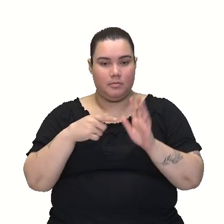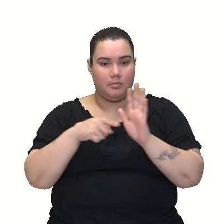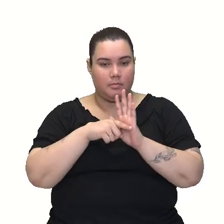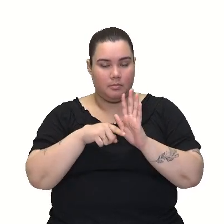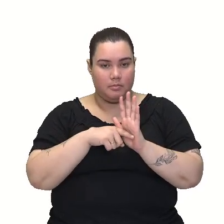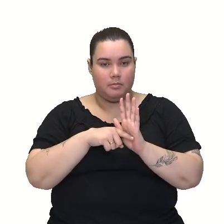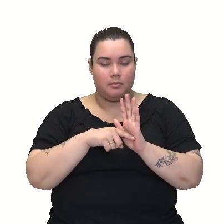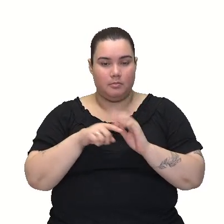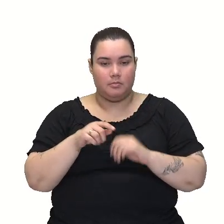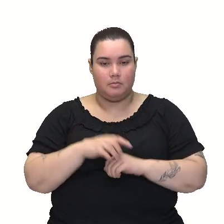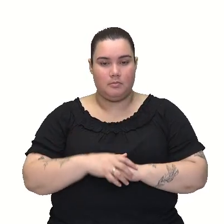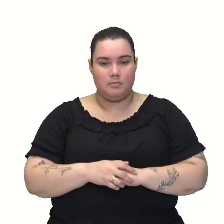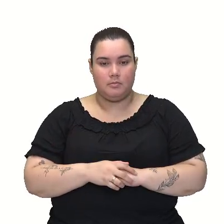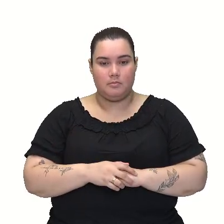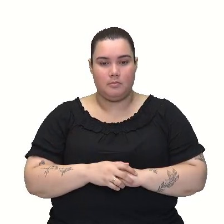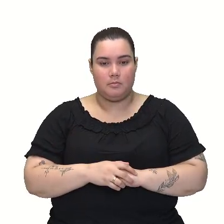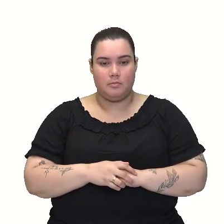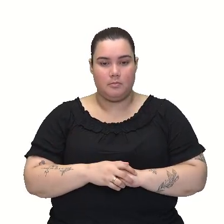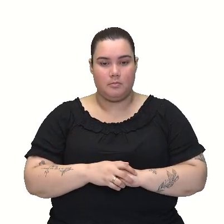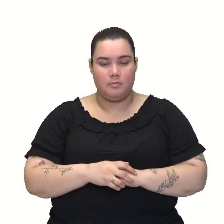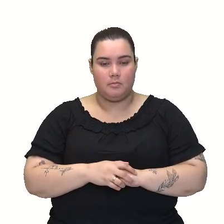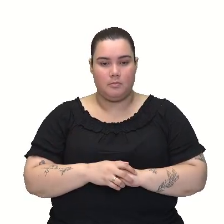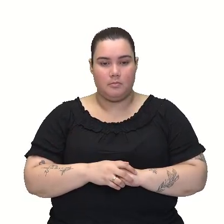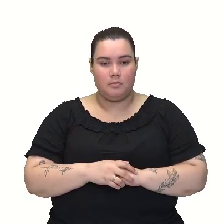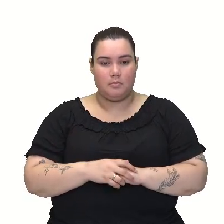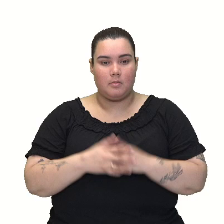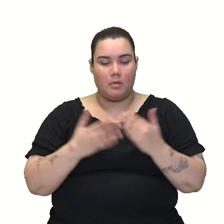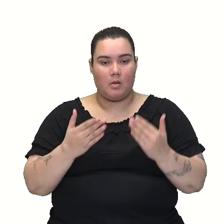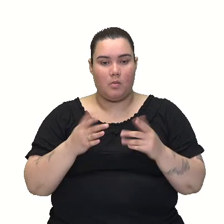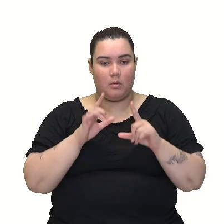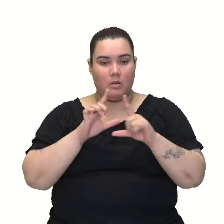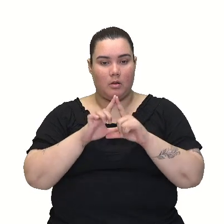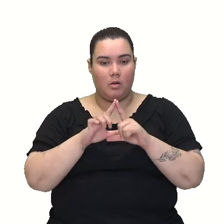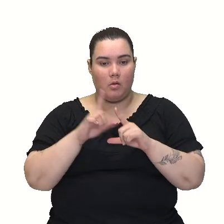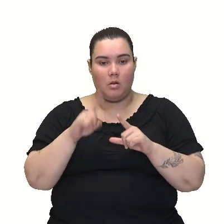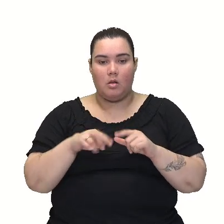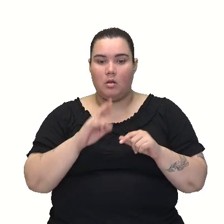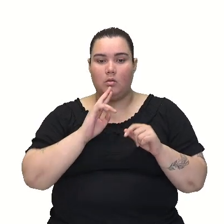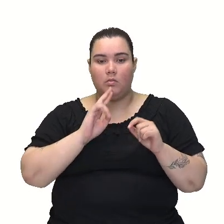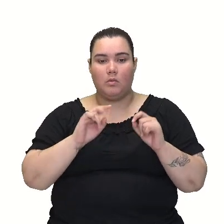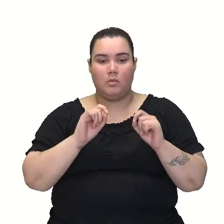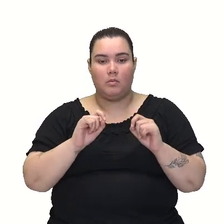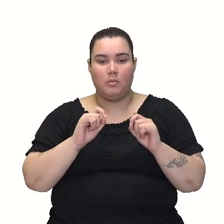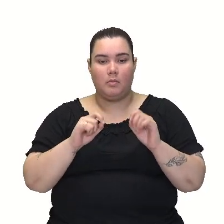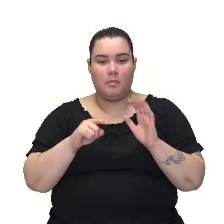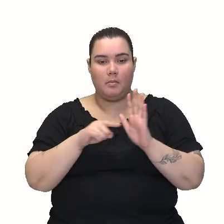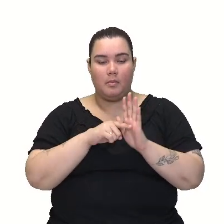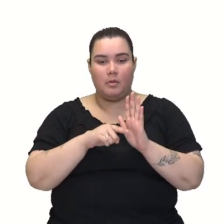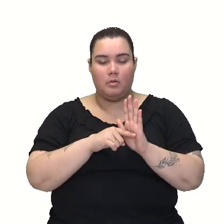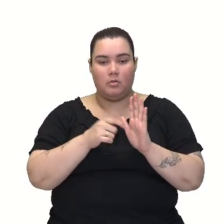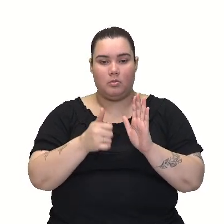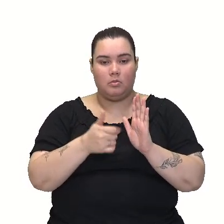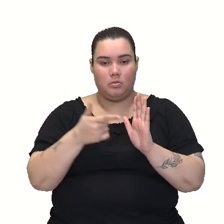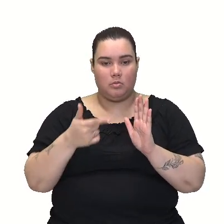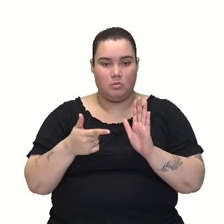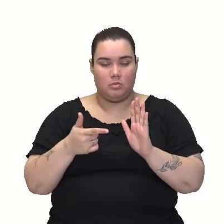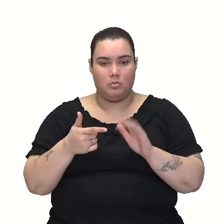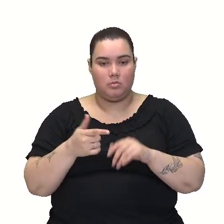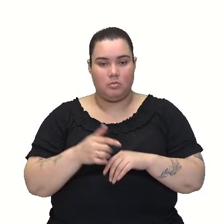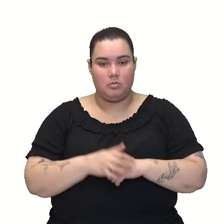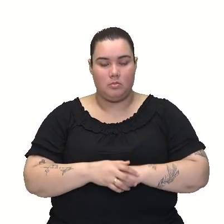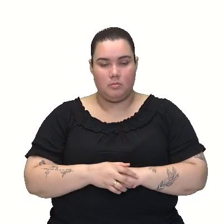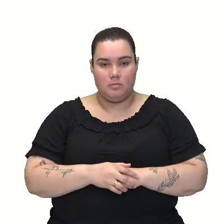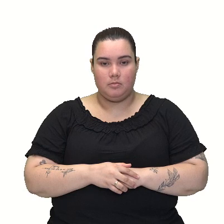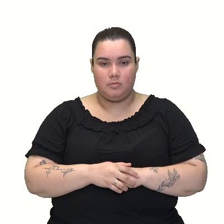4. Ou seja, o meu delta nesse caso aqui, meus amigos, menos 12. Delta